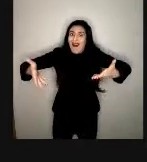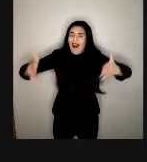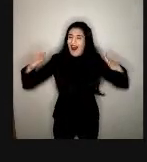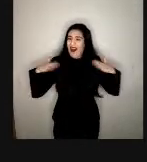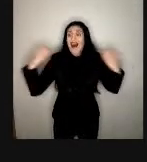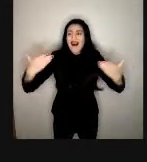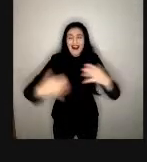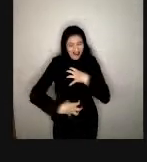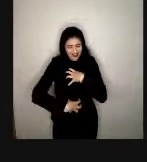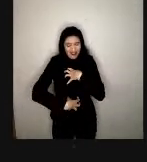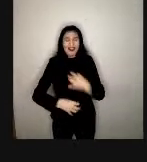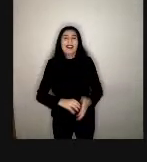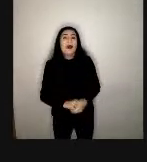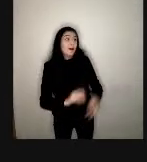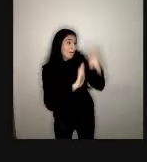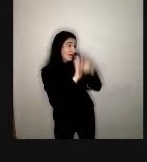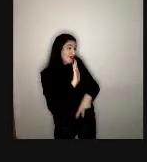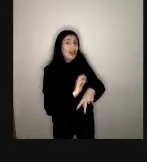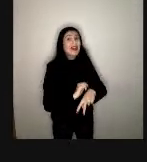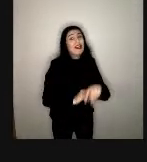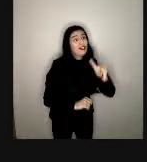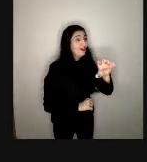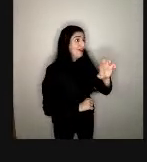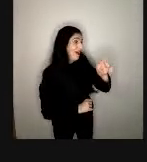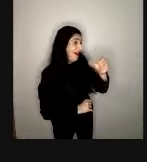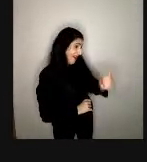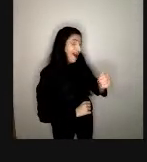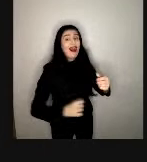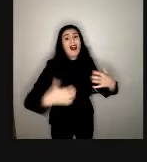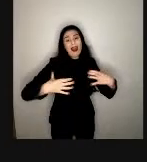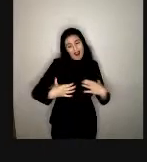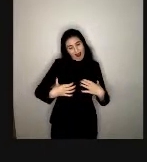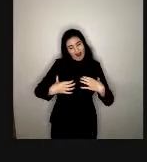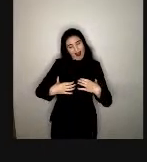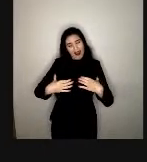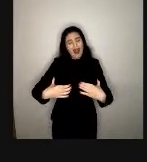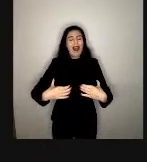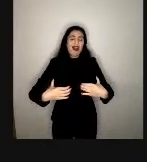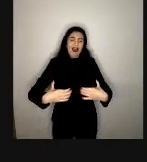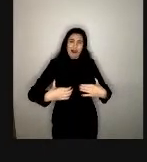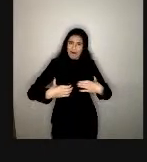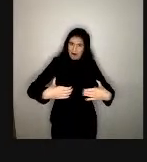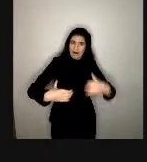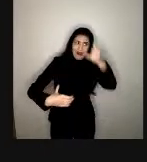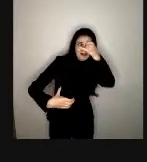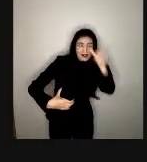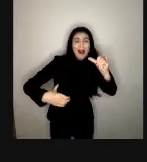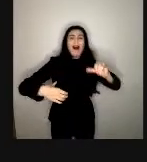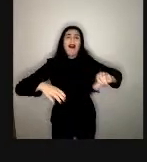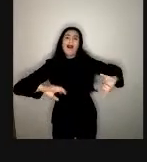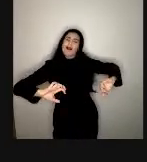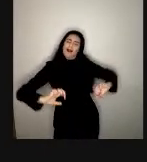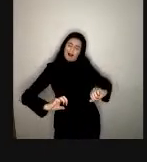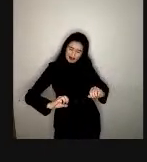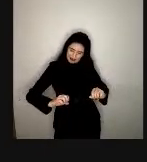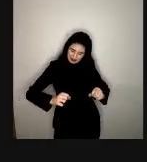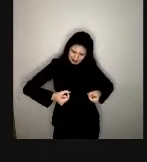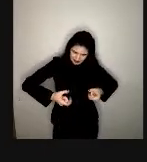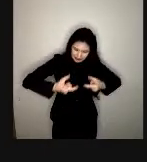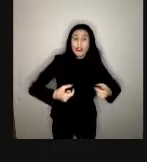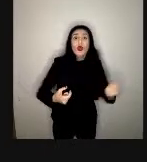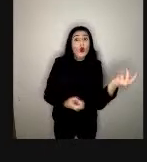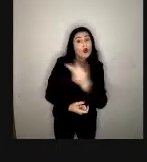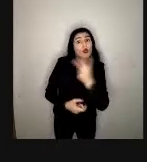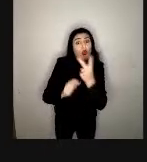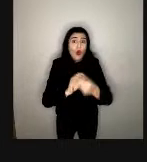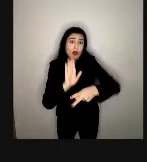fala assim, não, o projeto é da Vera, porque é câncer de mama, é de mulher. Não, o projeto é do Hugo e da Vera e do Hugo, porque